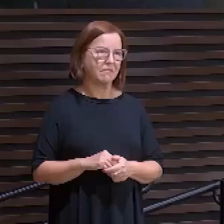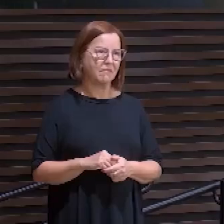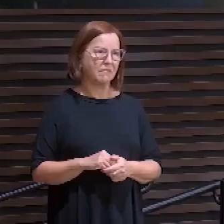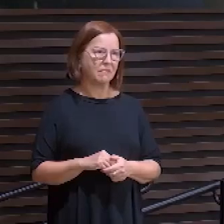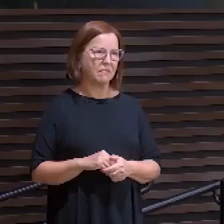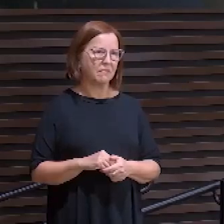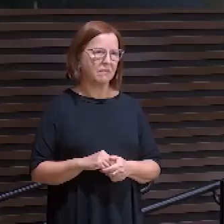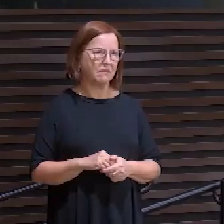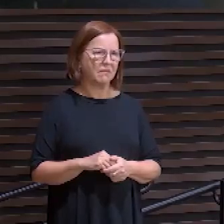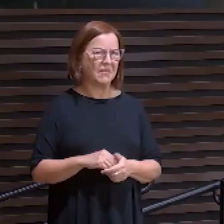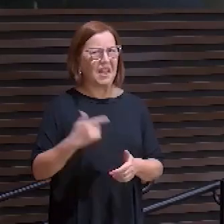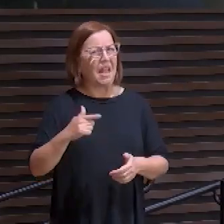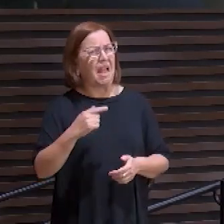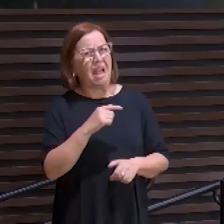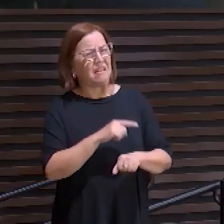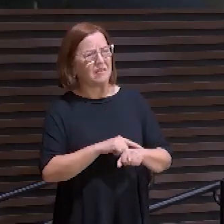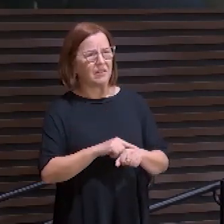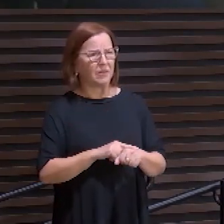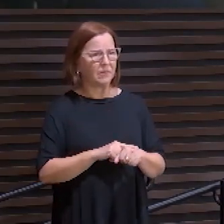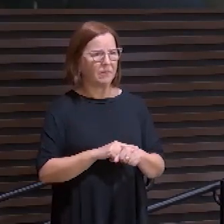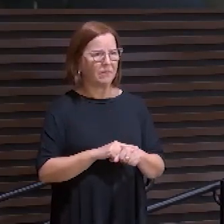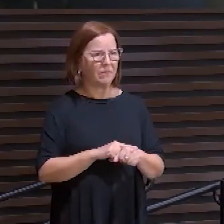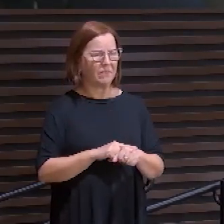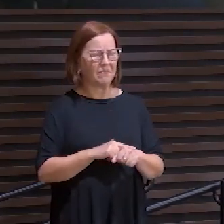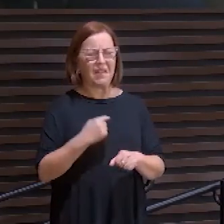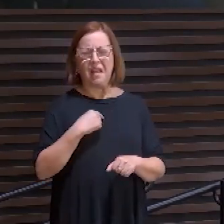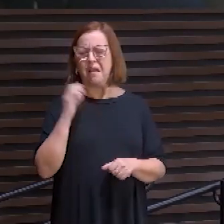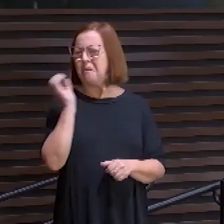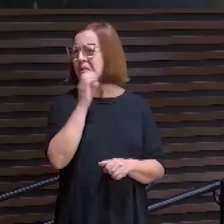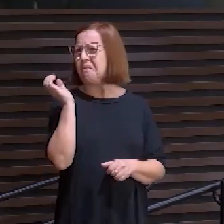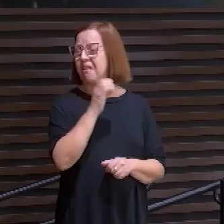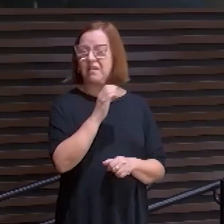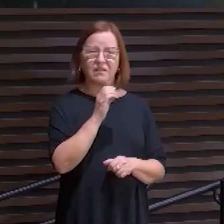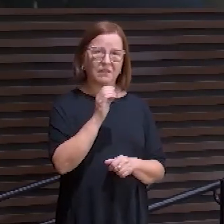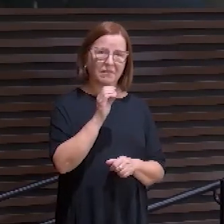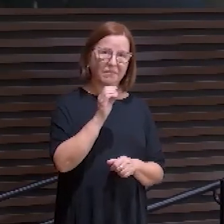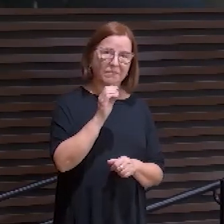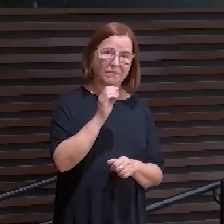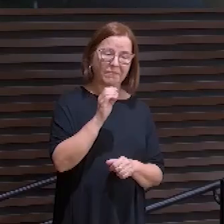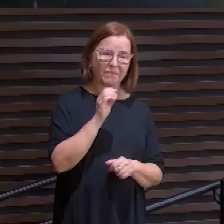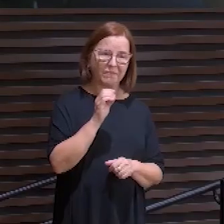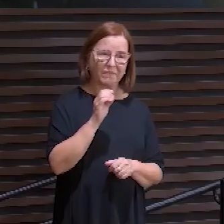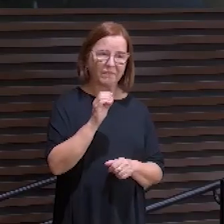Eu não tenho tempo, estou com pressa.